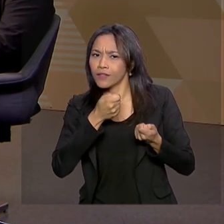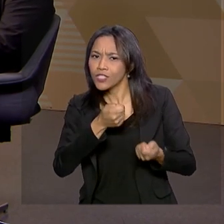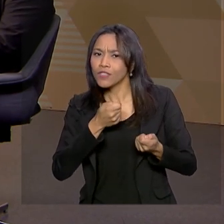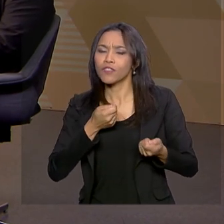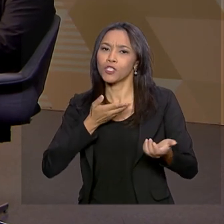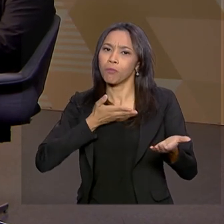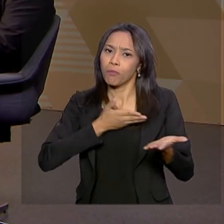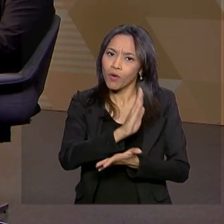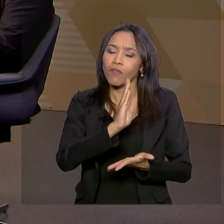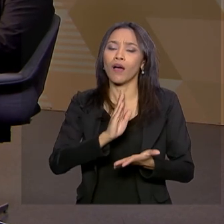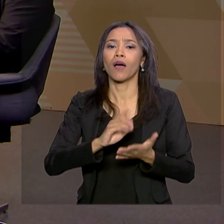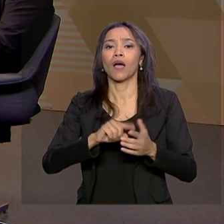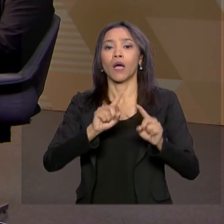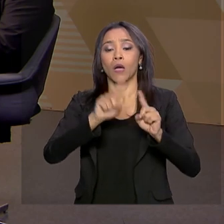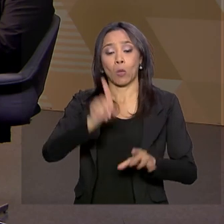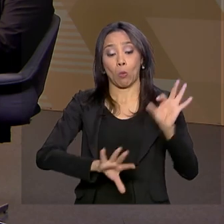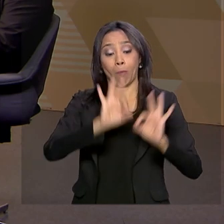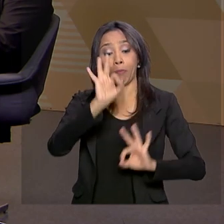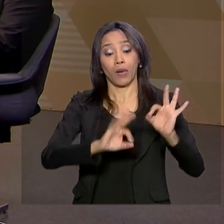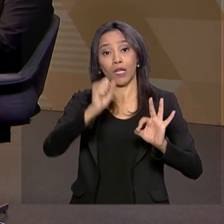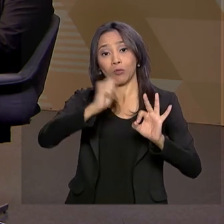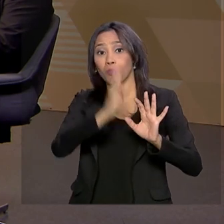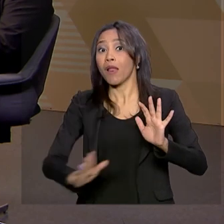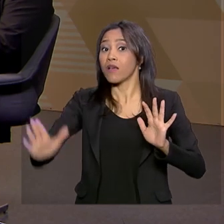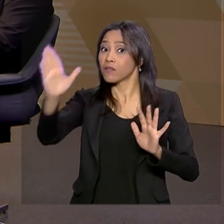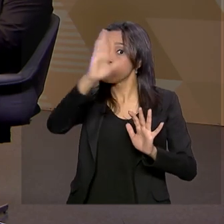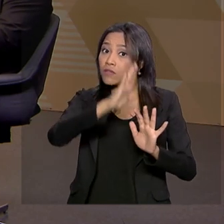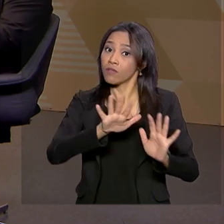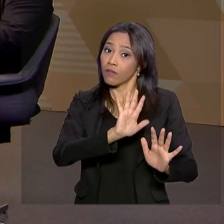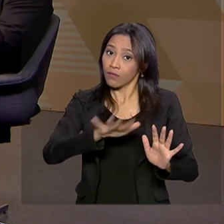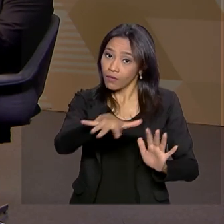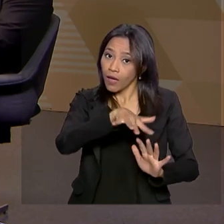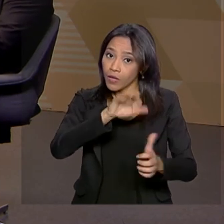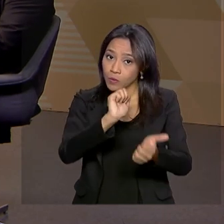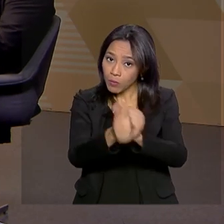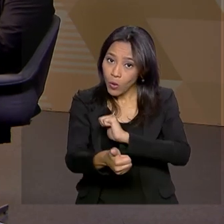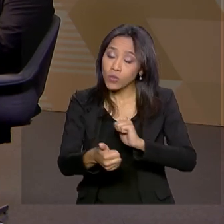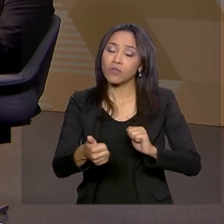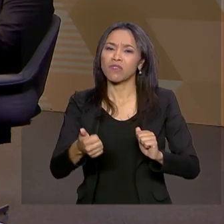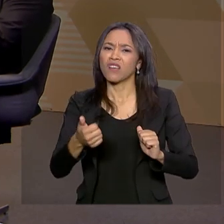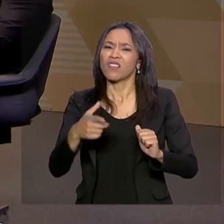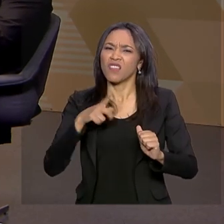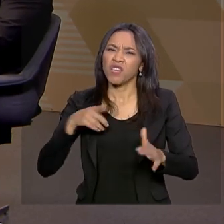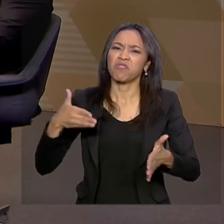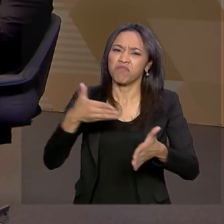Nacional do Desporto, mas pelos entraves normais